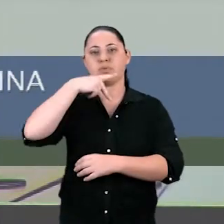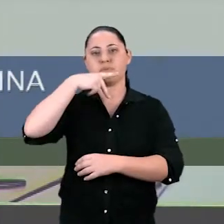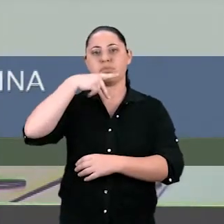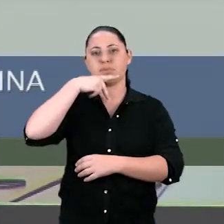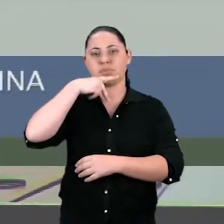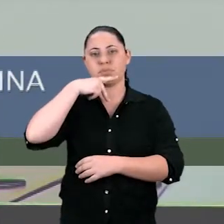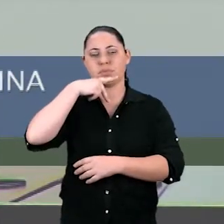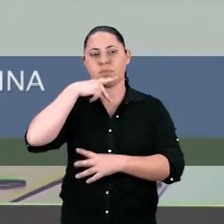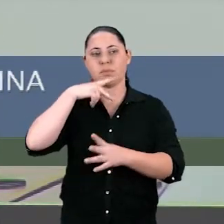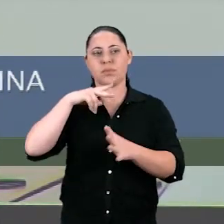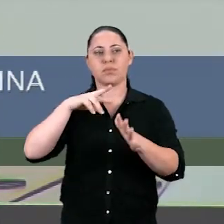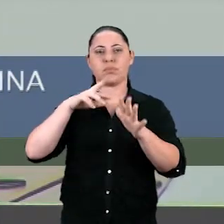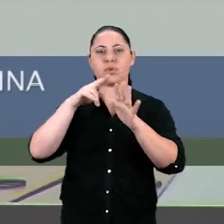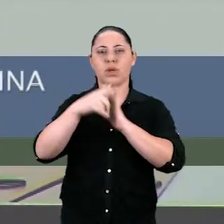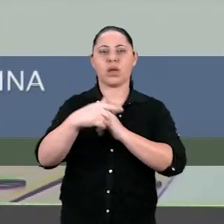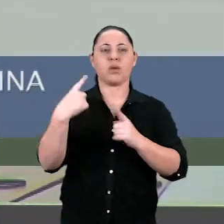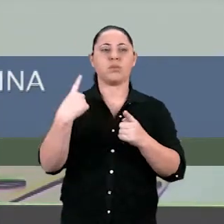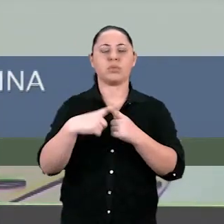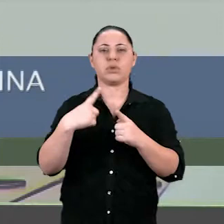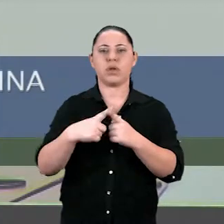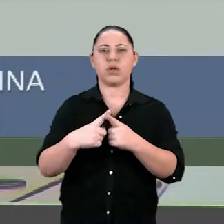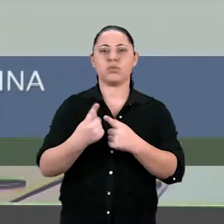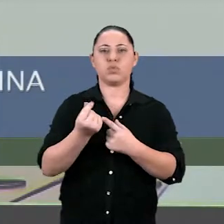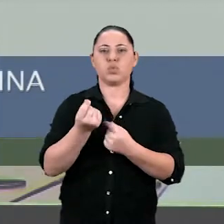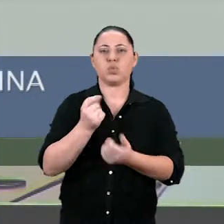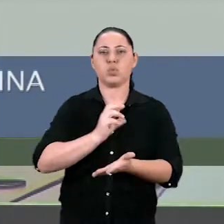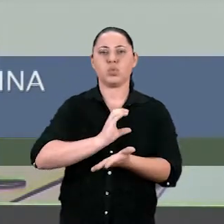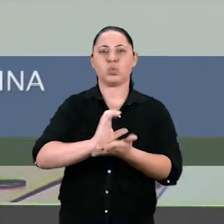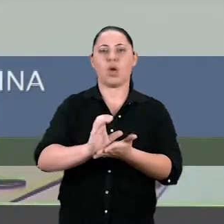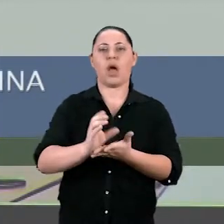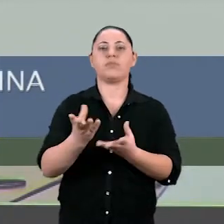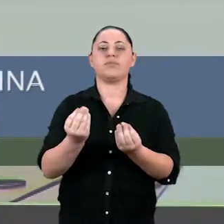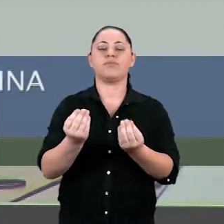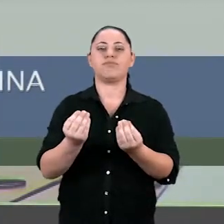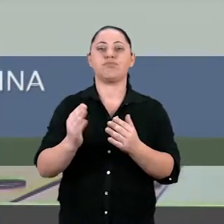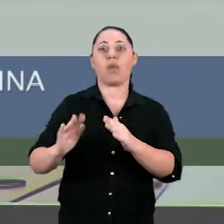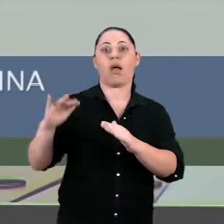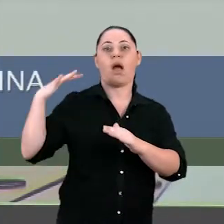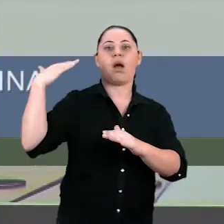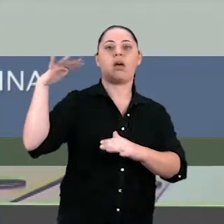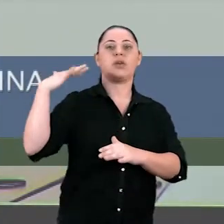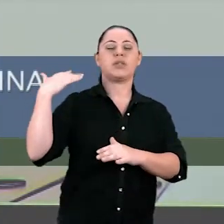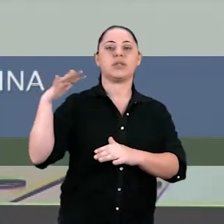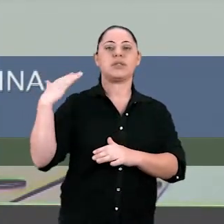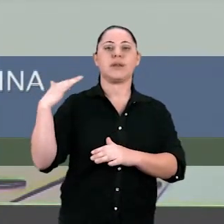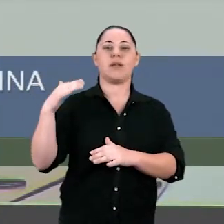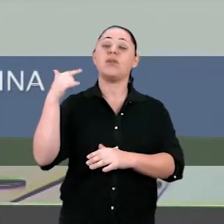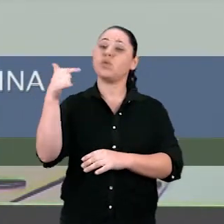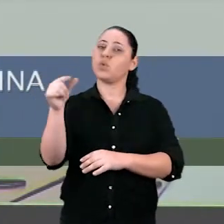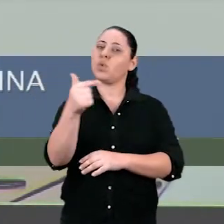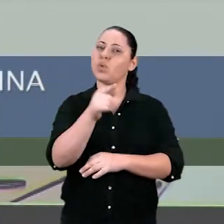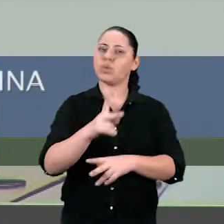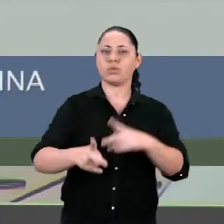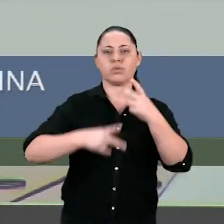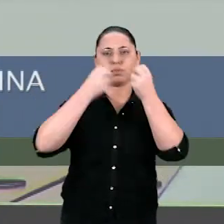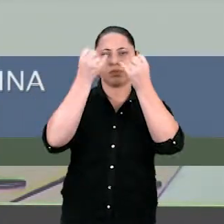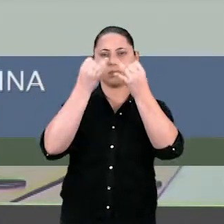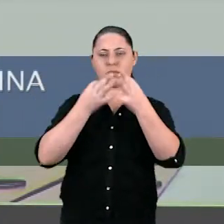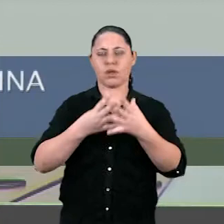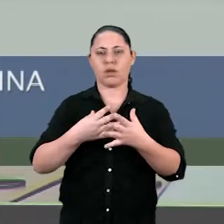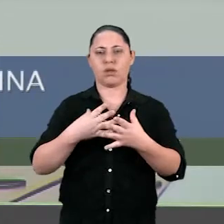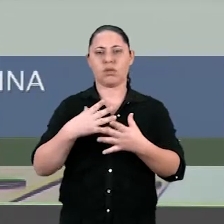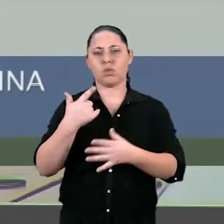os custos da negociação são muito elevados. E outros falaram que, na verdade, não tem nada a ver com o presidencialismo em